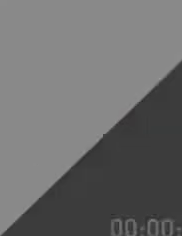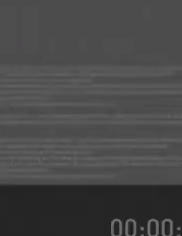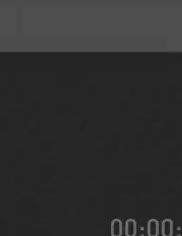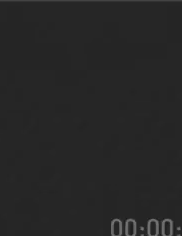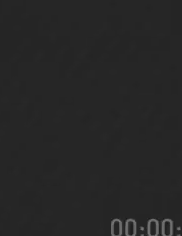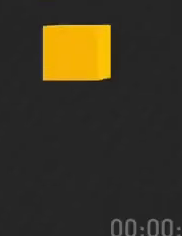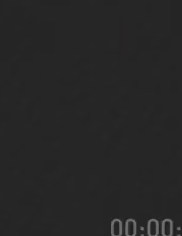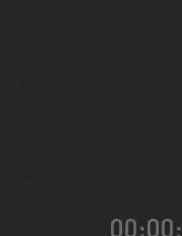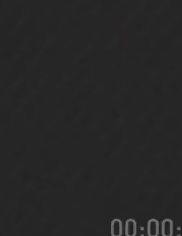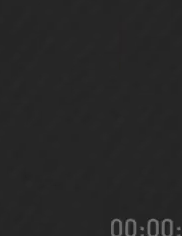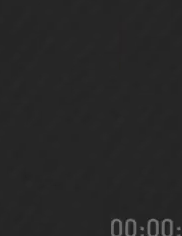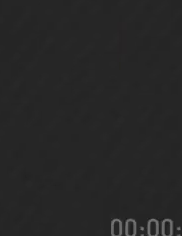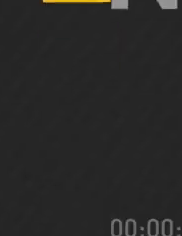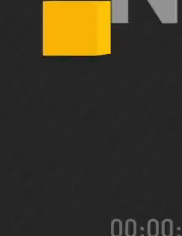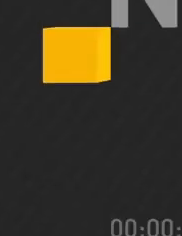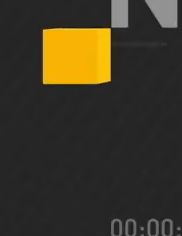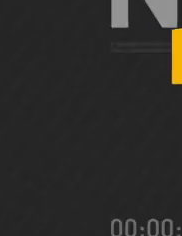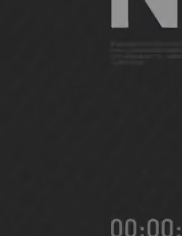ae